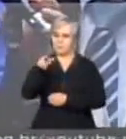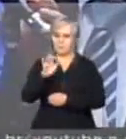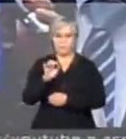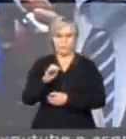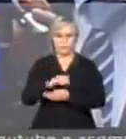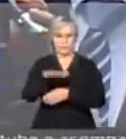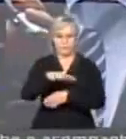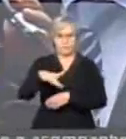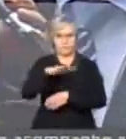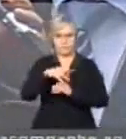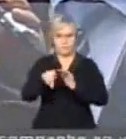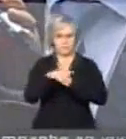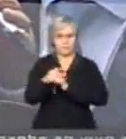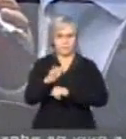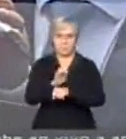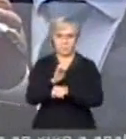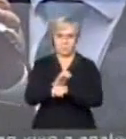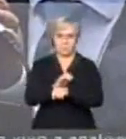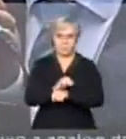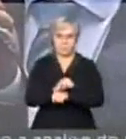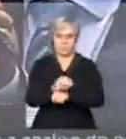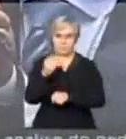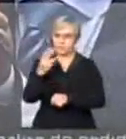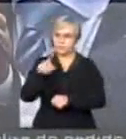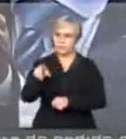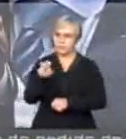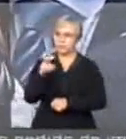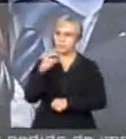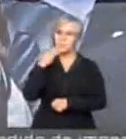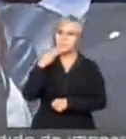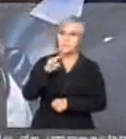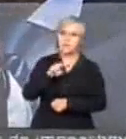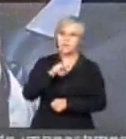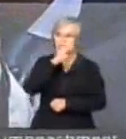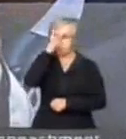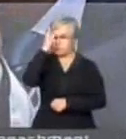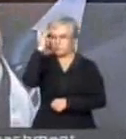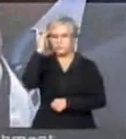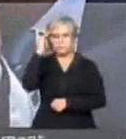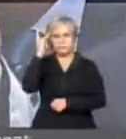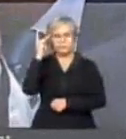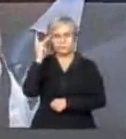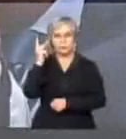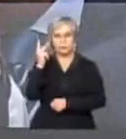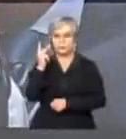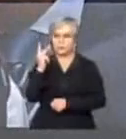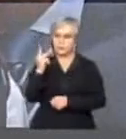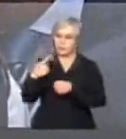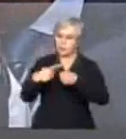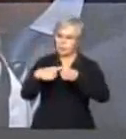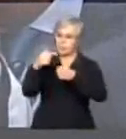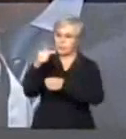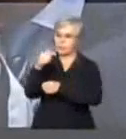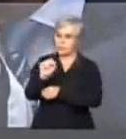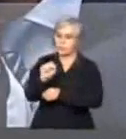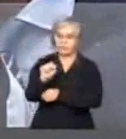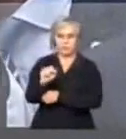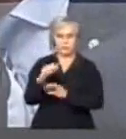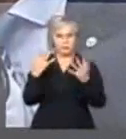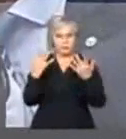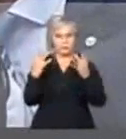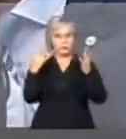Caparó, aos 3,5 milhões de capixabas em 78 municípios,